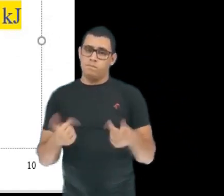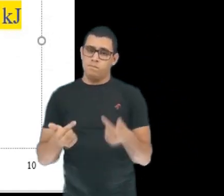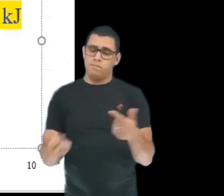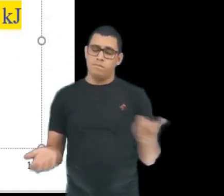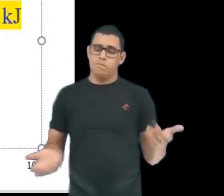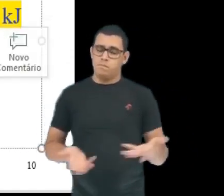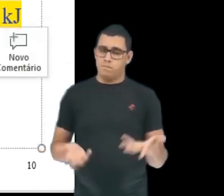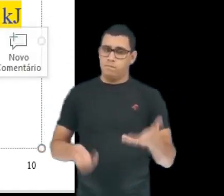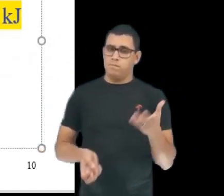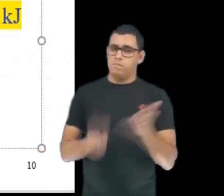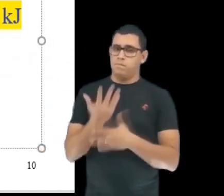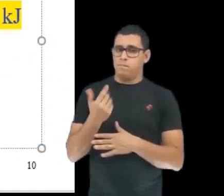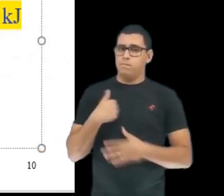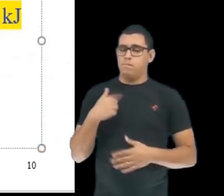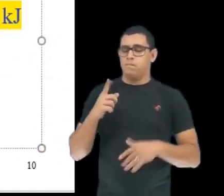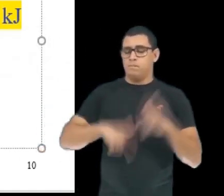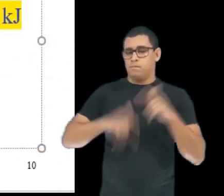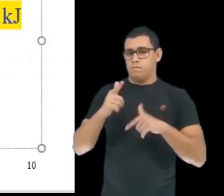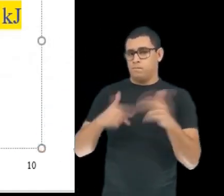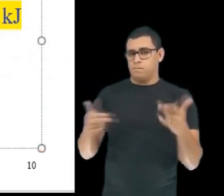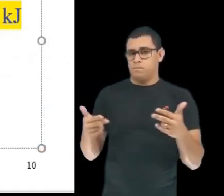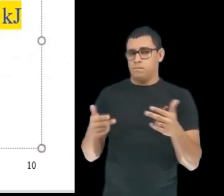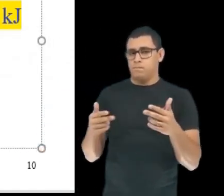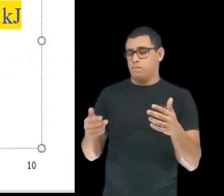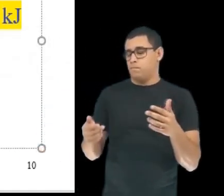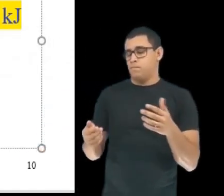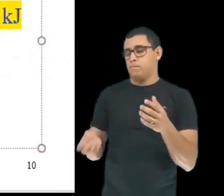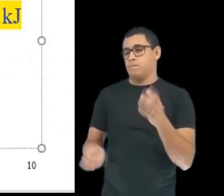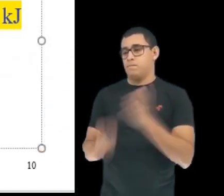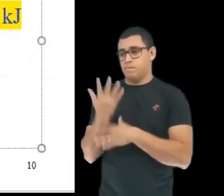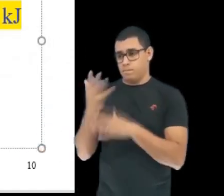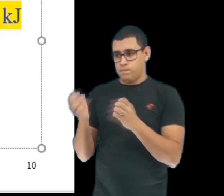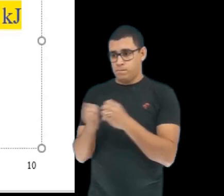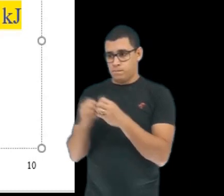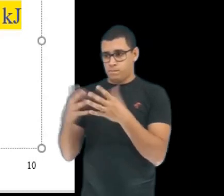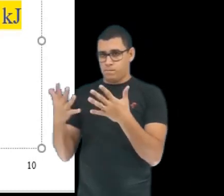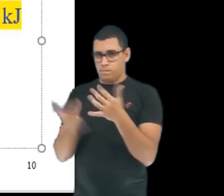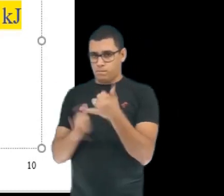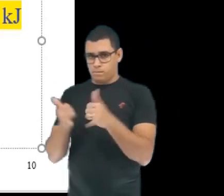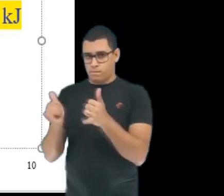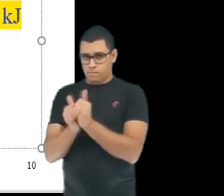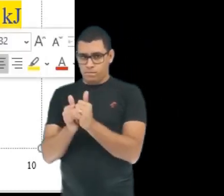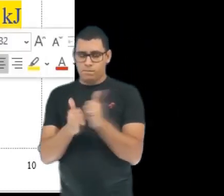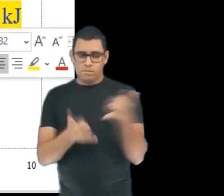reação acontecer, eu tenho no produto,